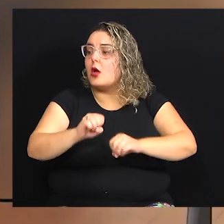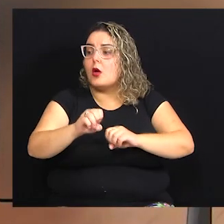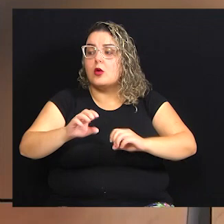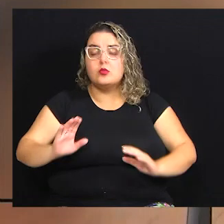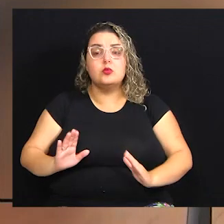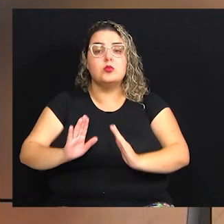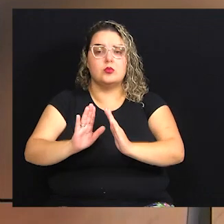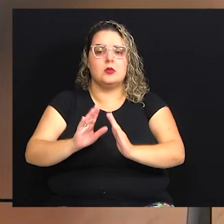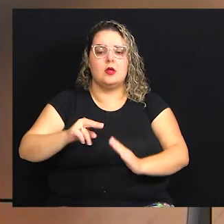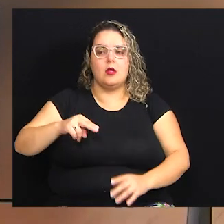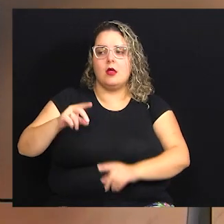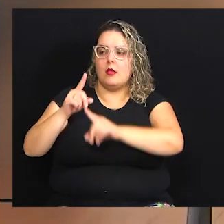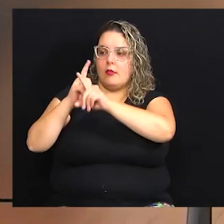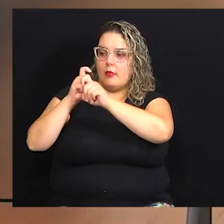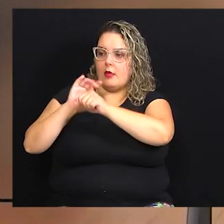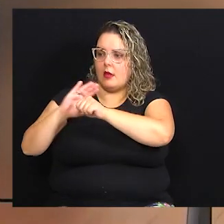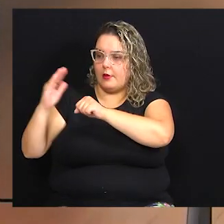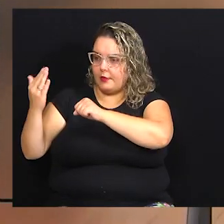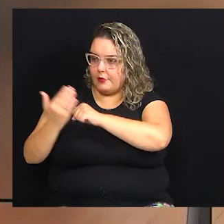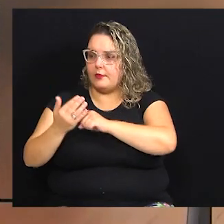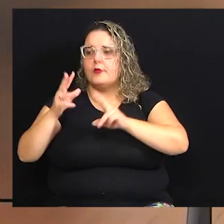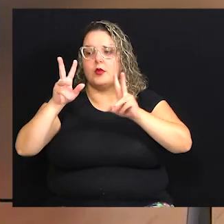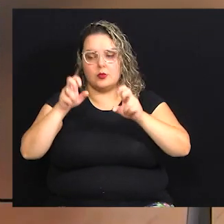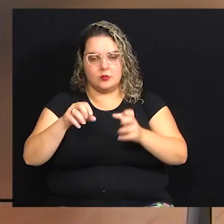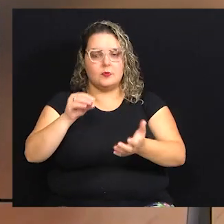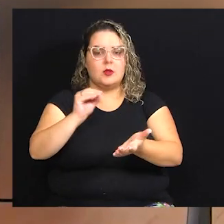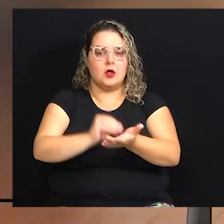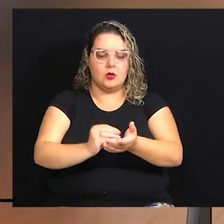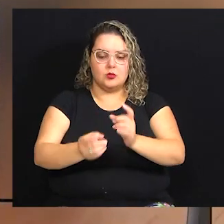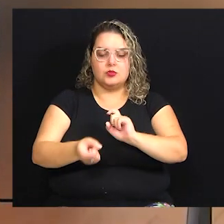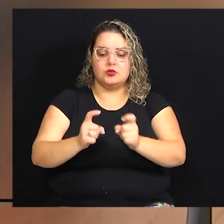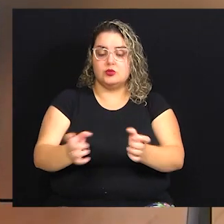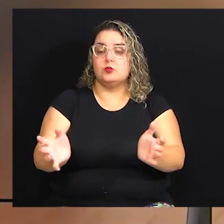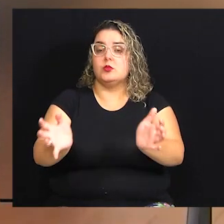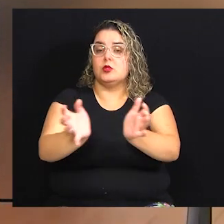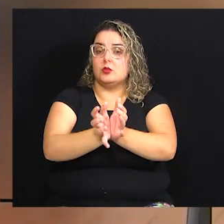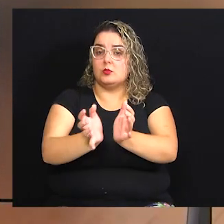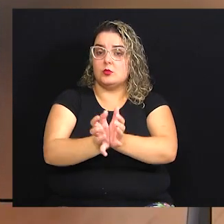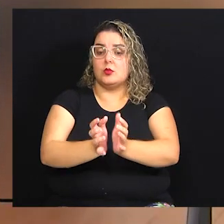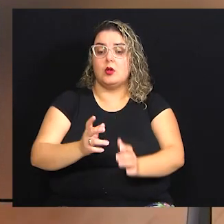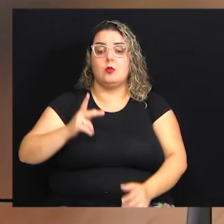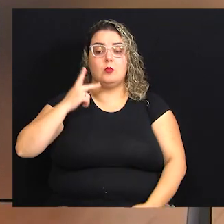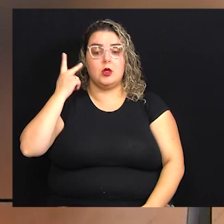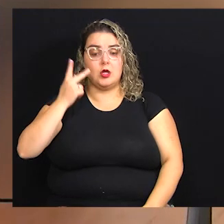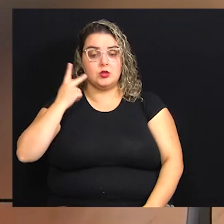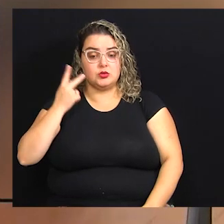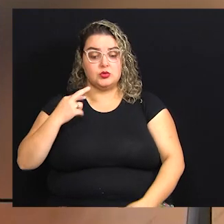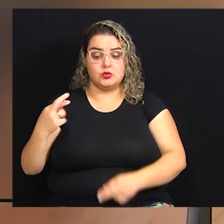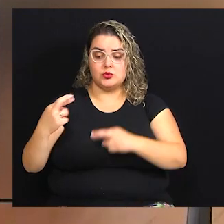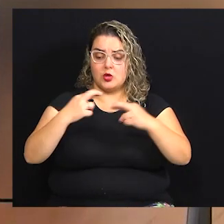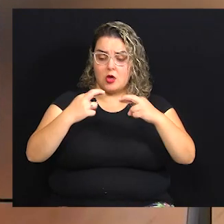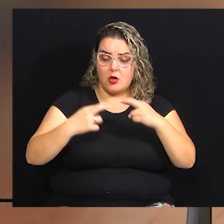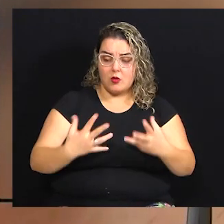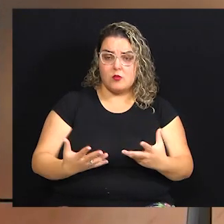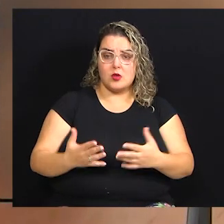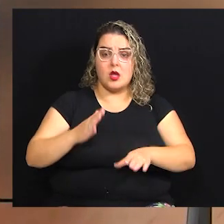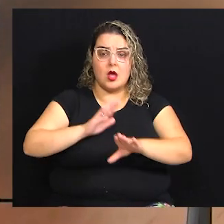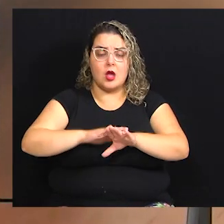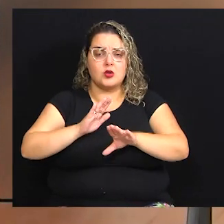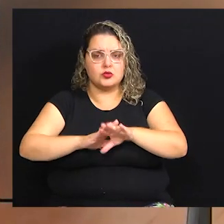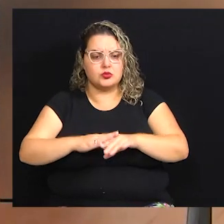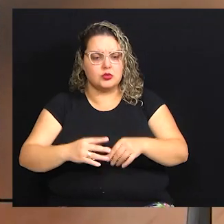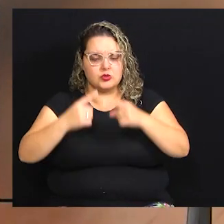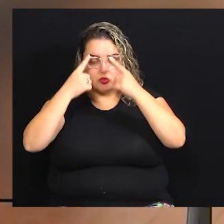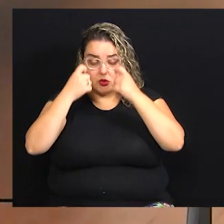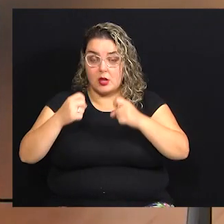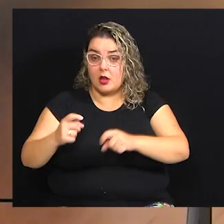no enfrentamento ao nazifascismo foi o tema da última reunião da Comissão Parlamentar que investiga ações violentas